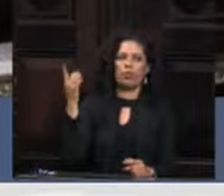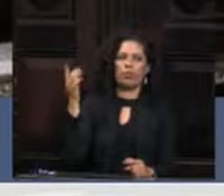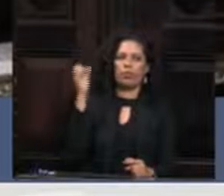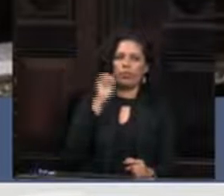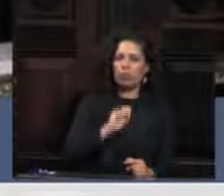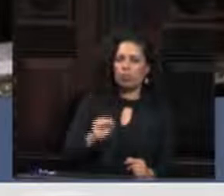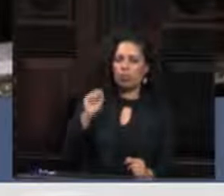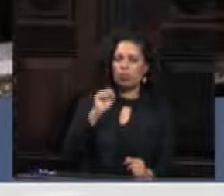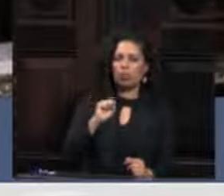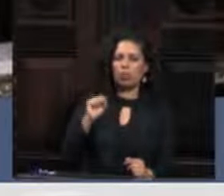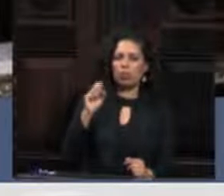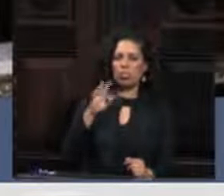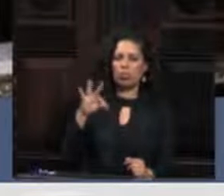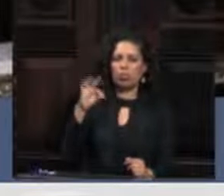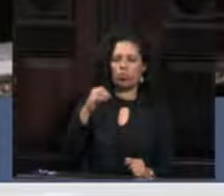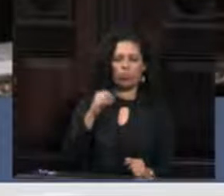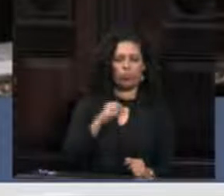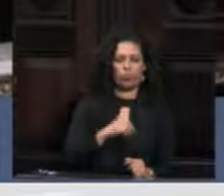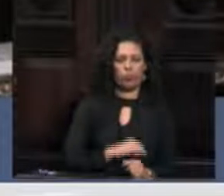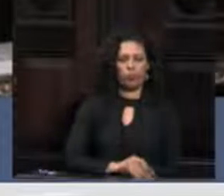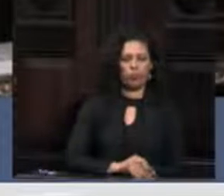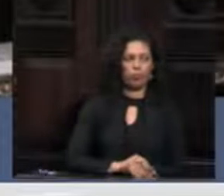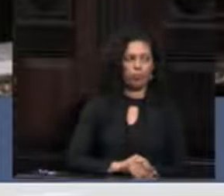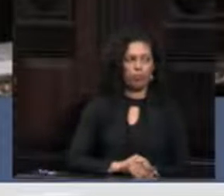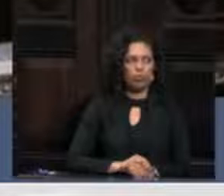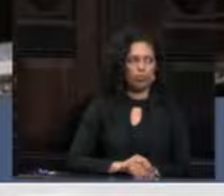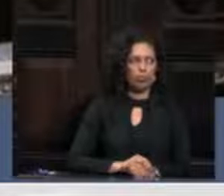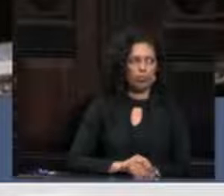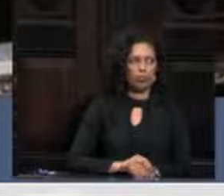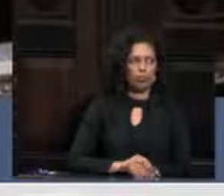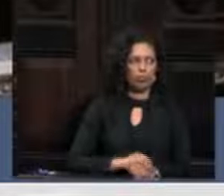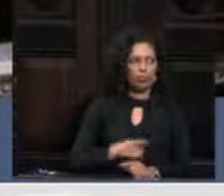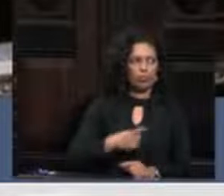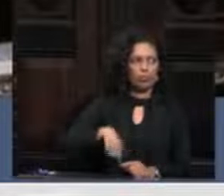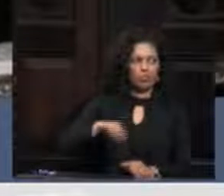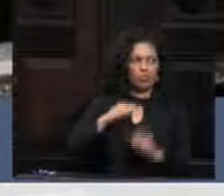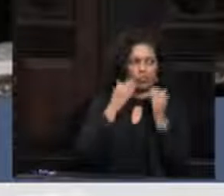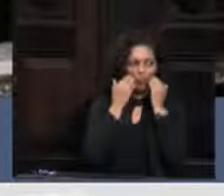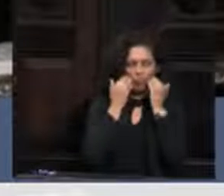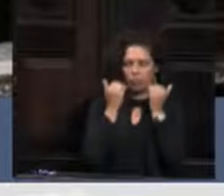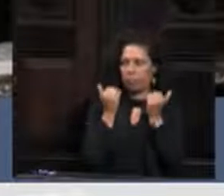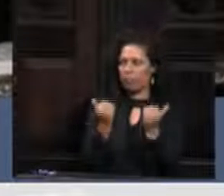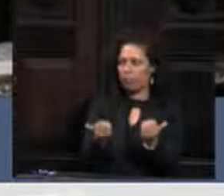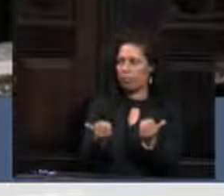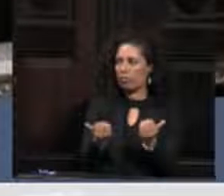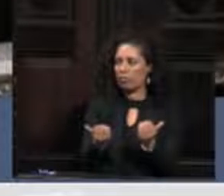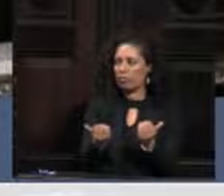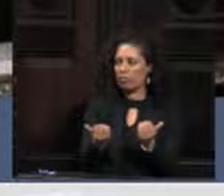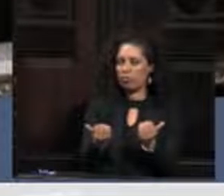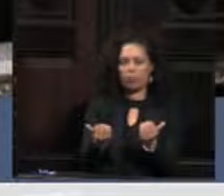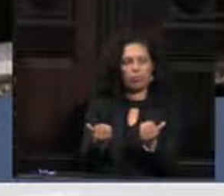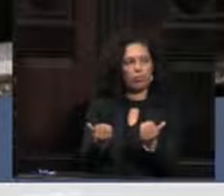deputados federais. E aí foi apresentada